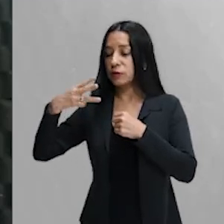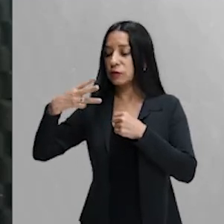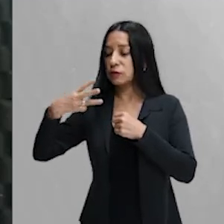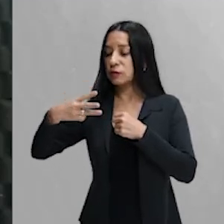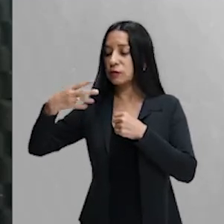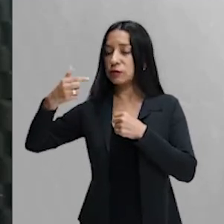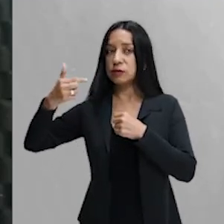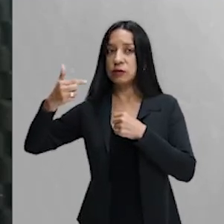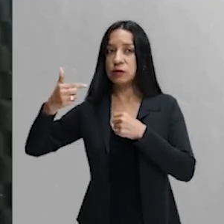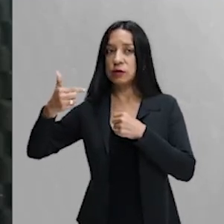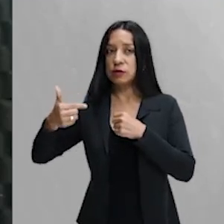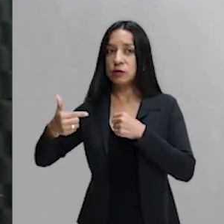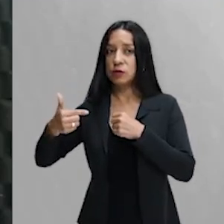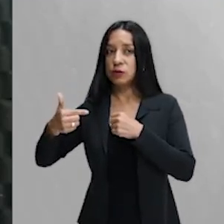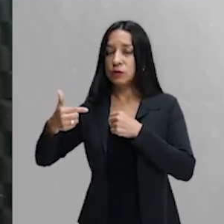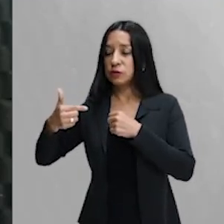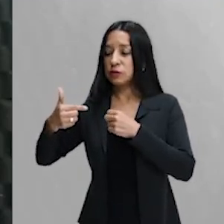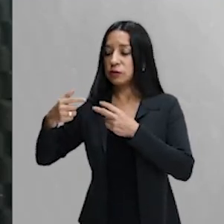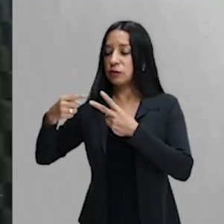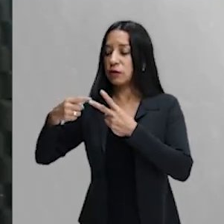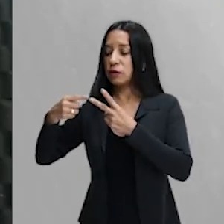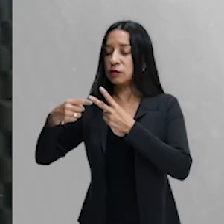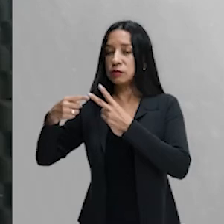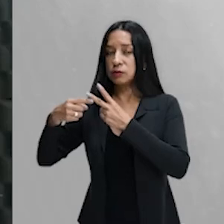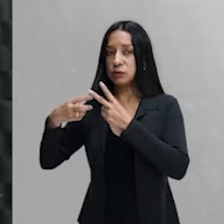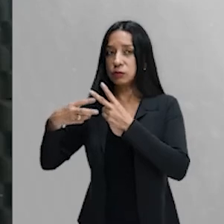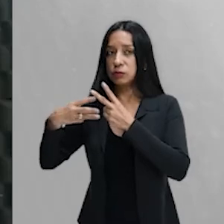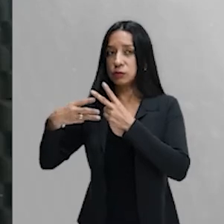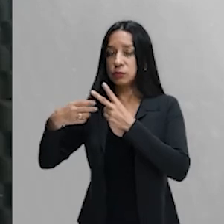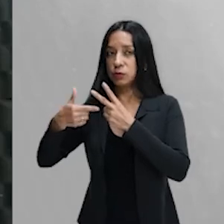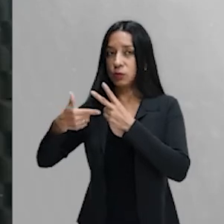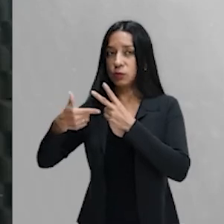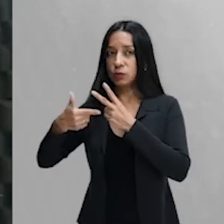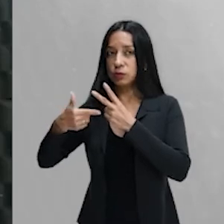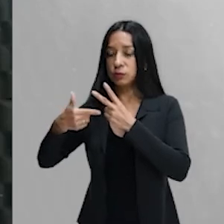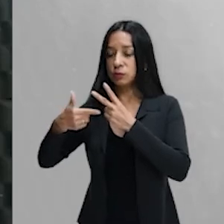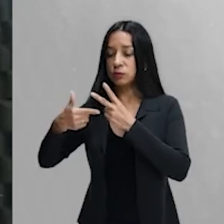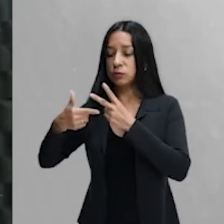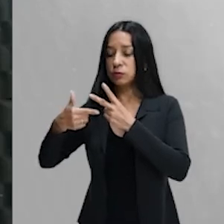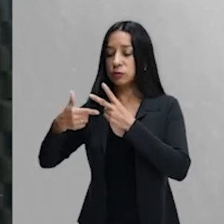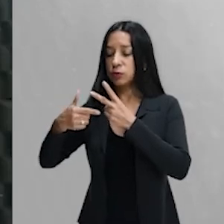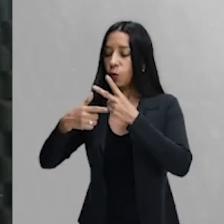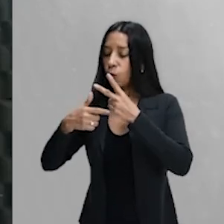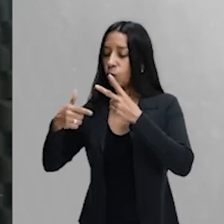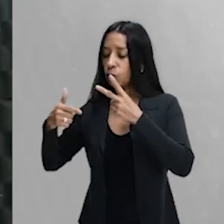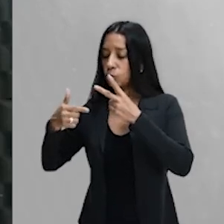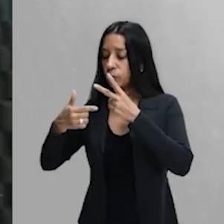32 raiz de 2 sobre 3.